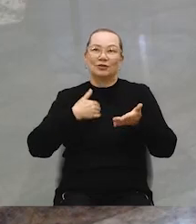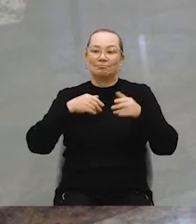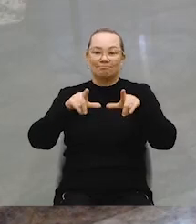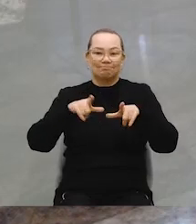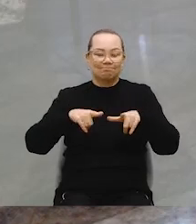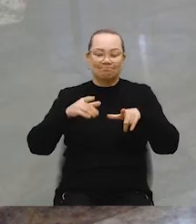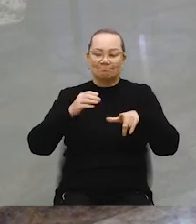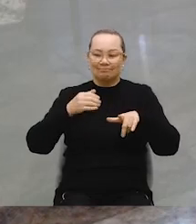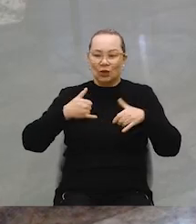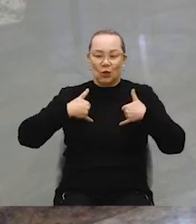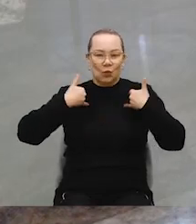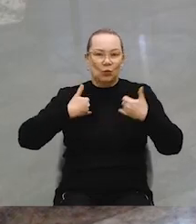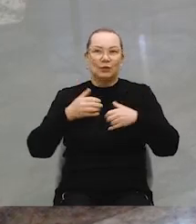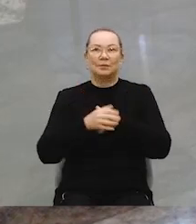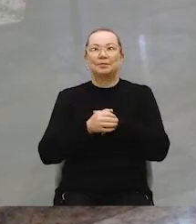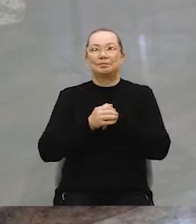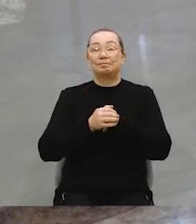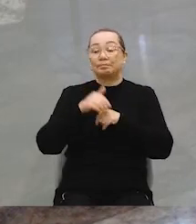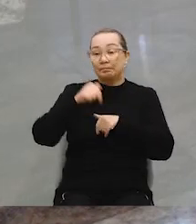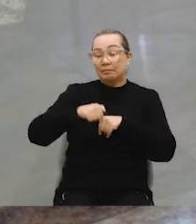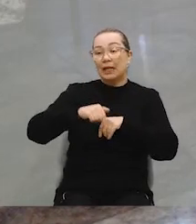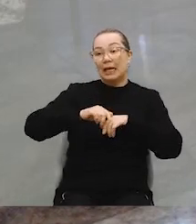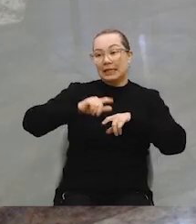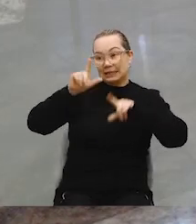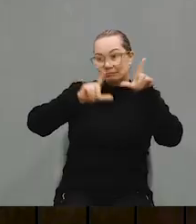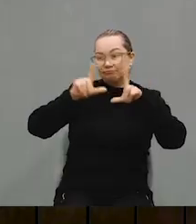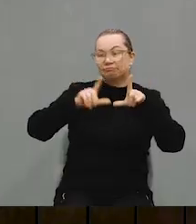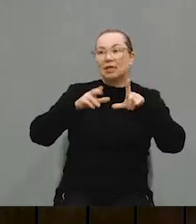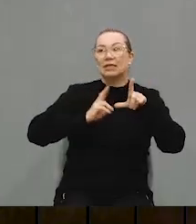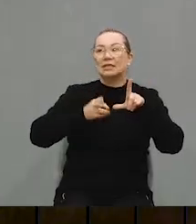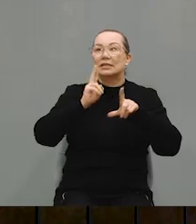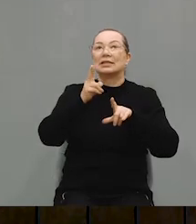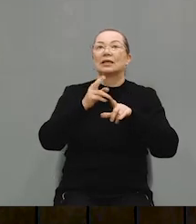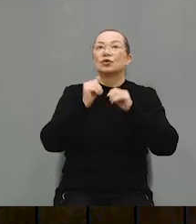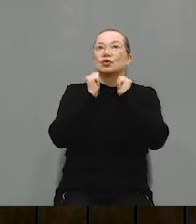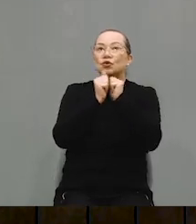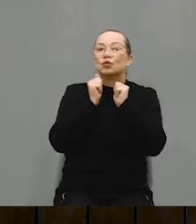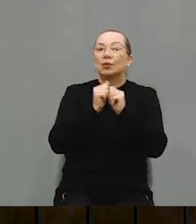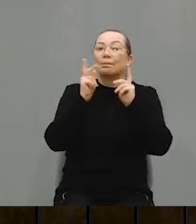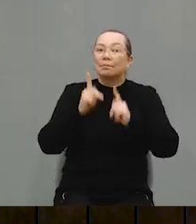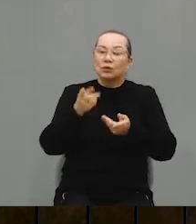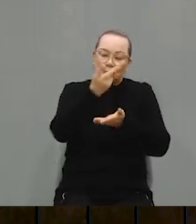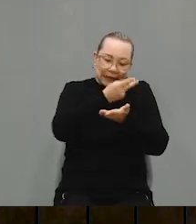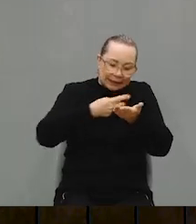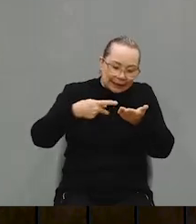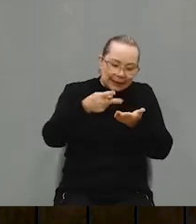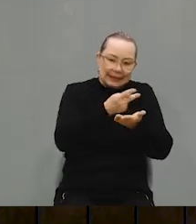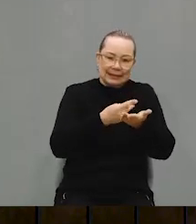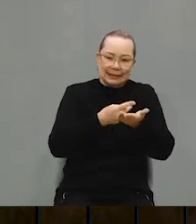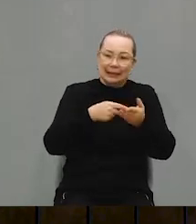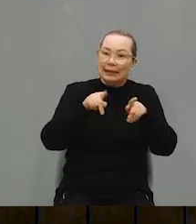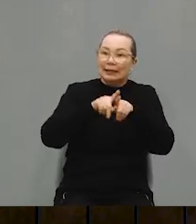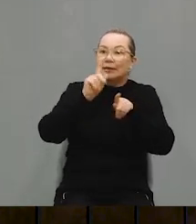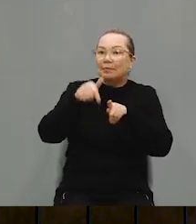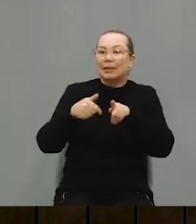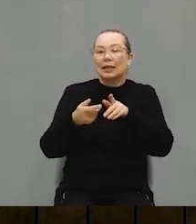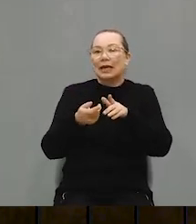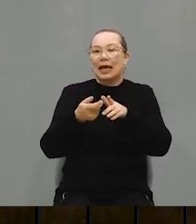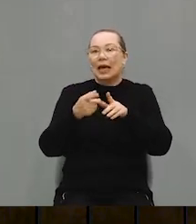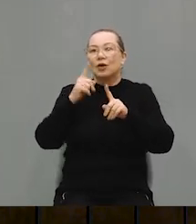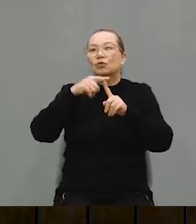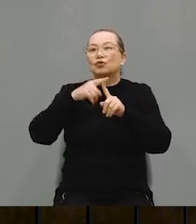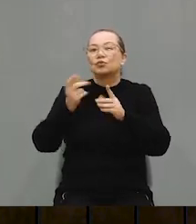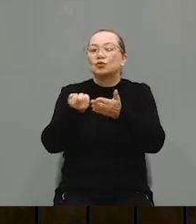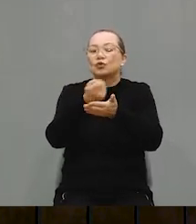O Café com Letras sempre costuma ter na figura do ilustrador também um autor. Não é à toa que